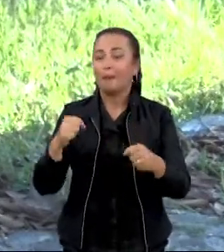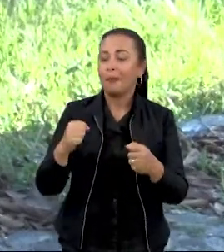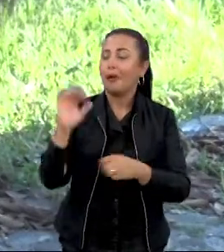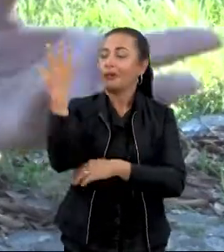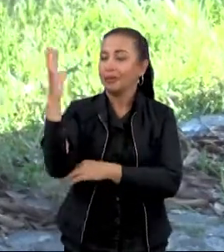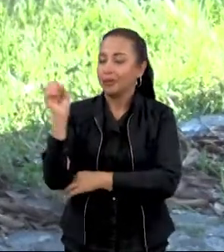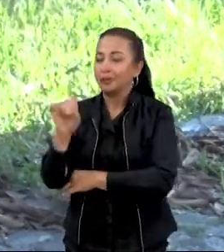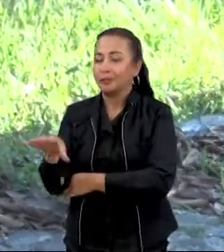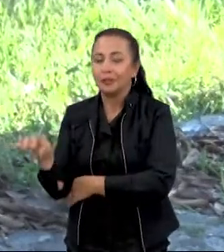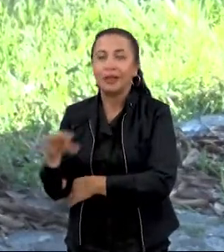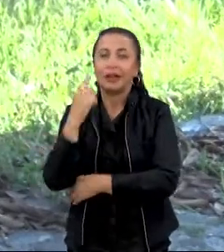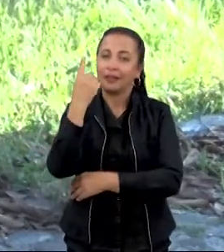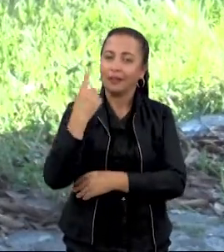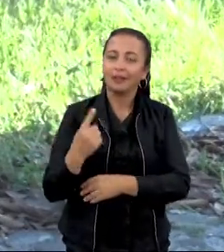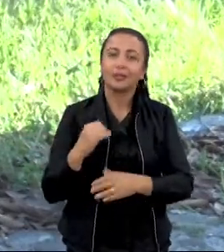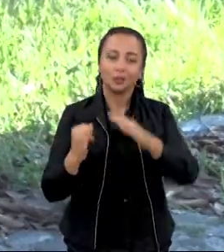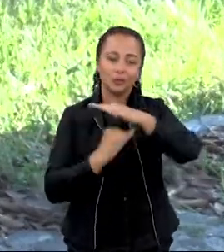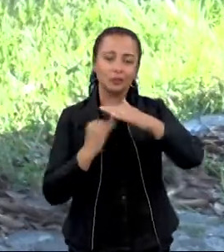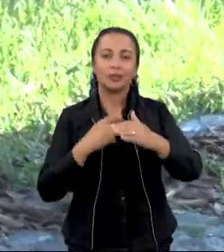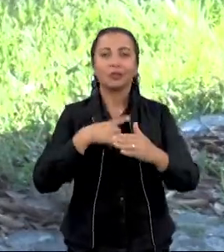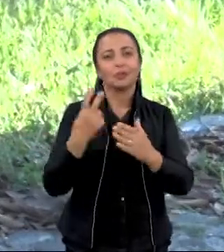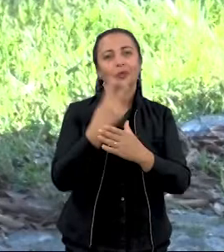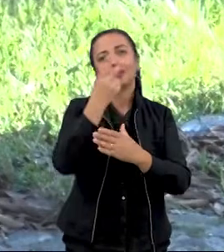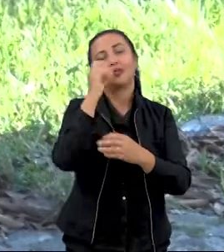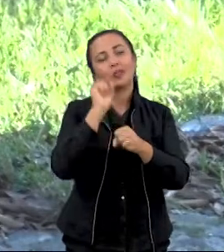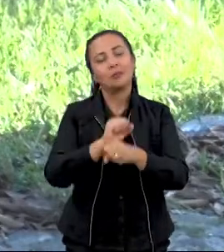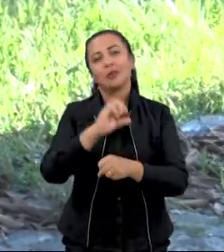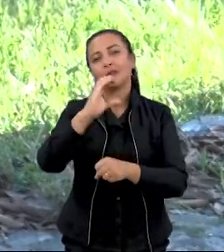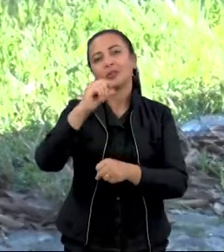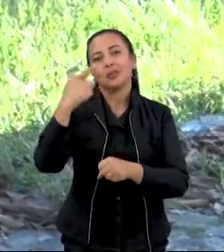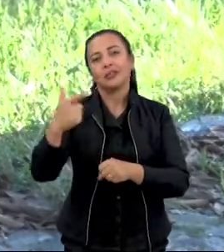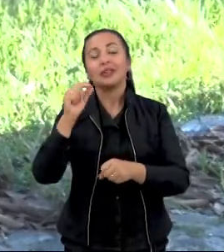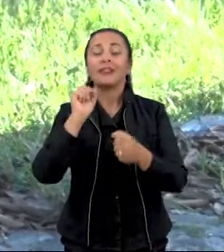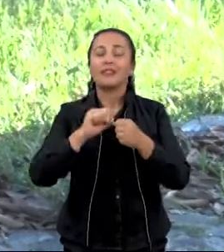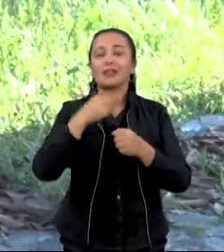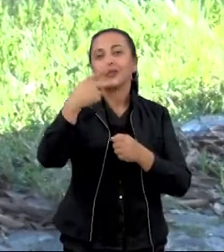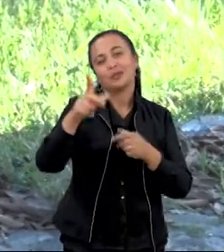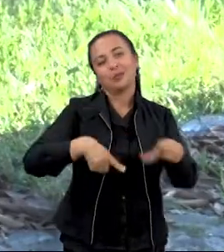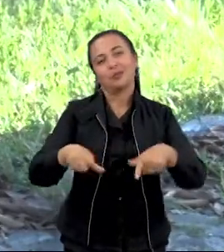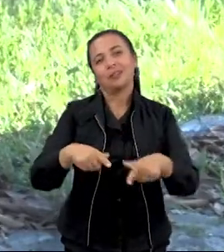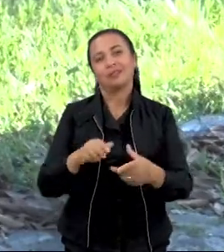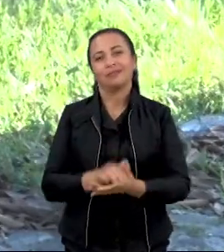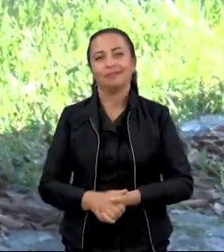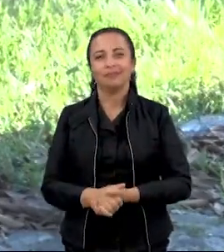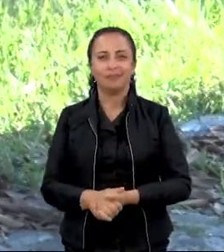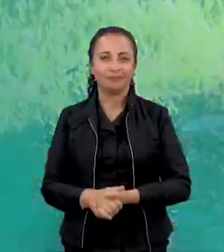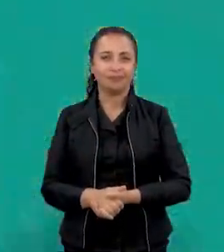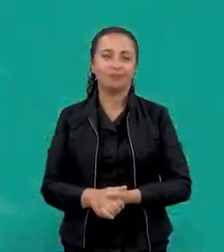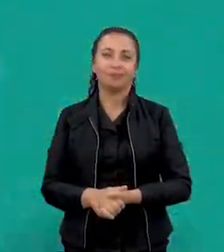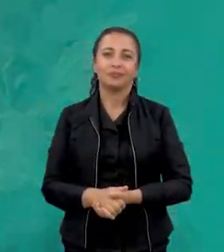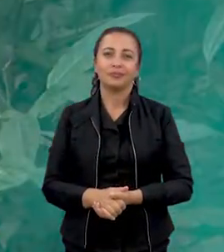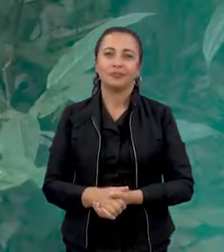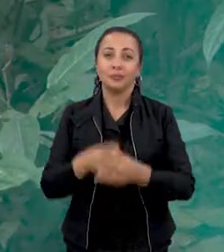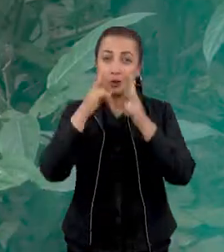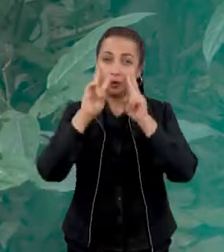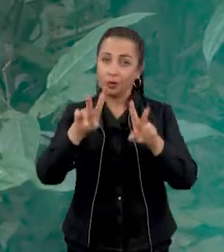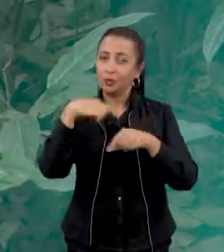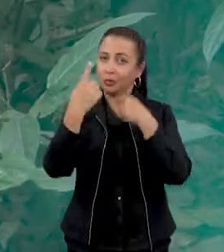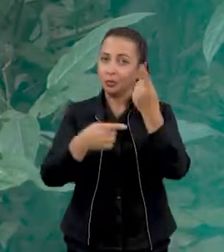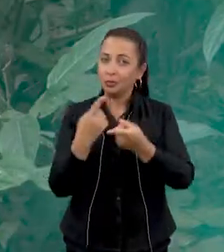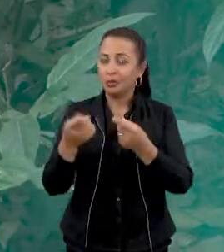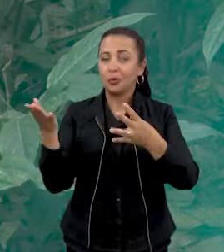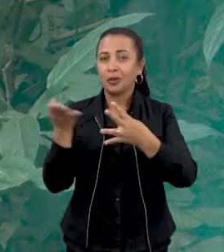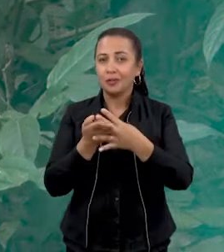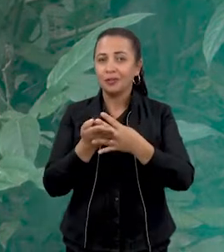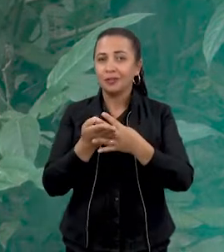árvores, cada instituição tem um valor e você neutraliza seu carbono. Você está fazendo a sua parte. E veja